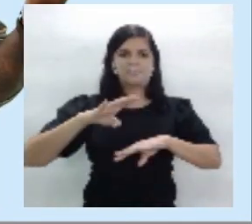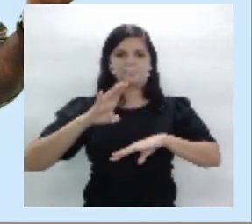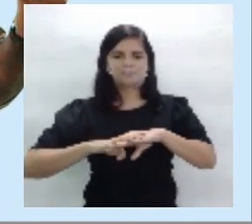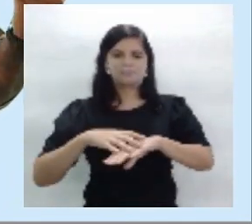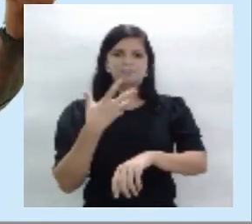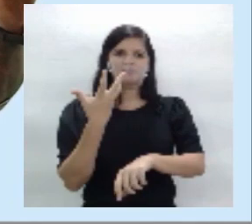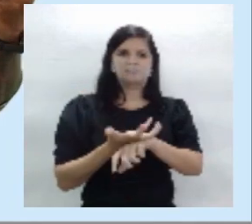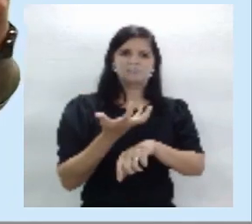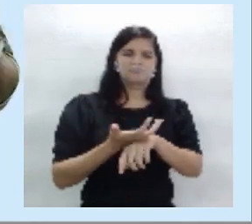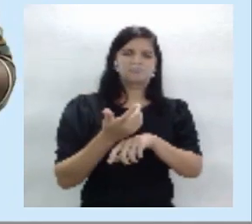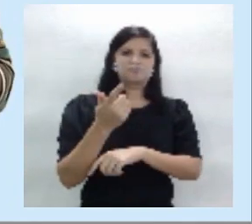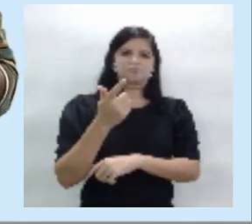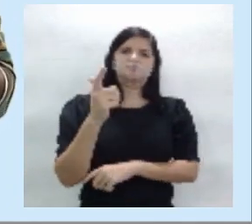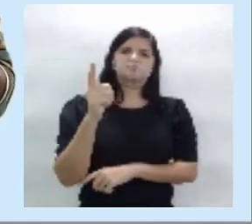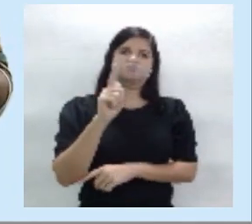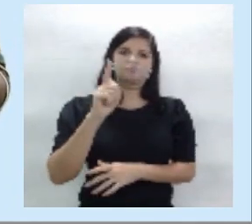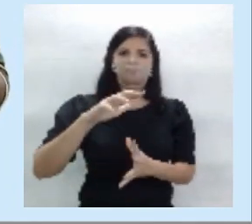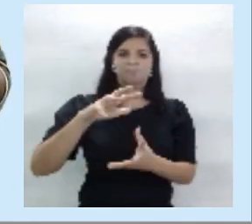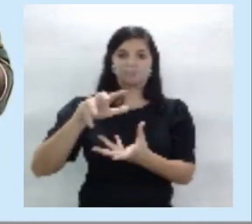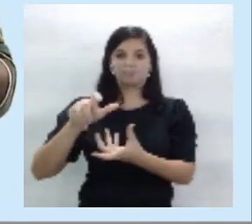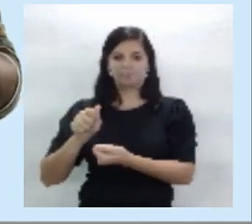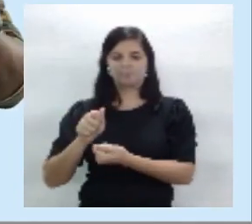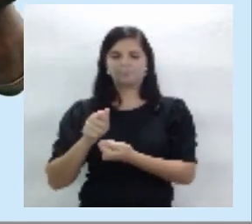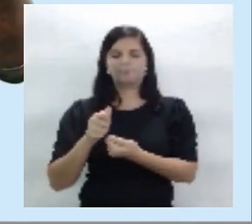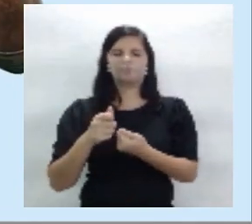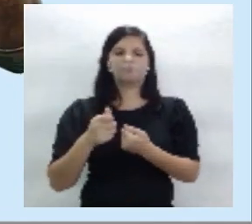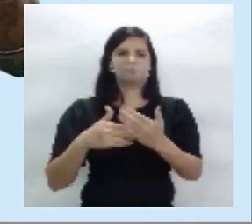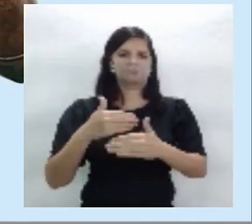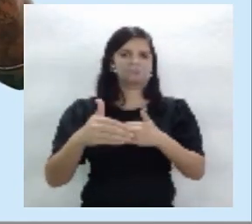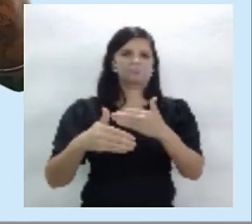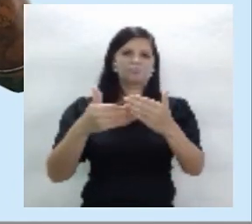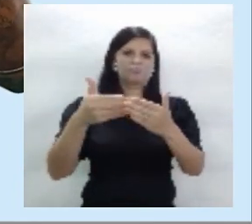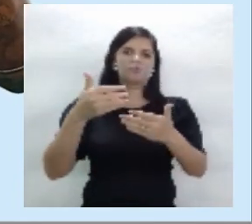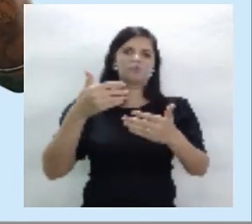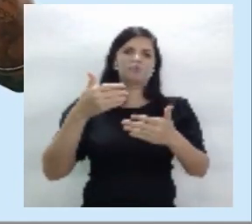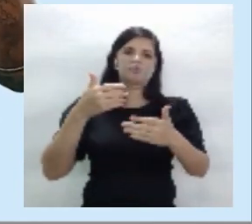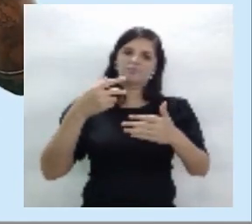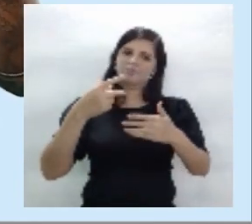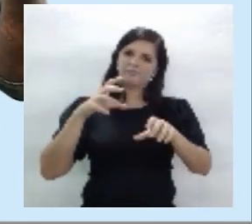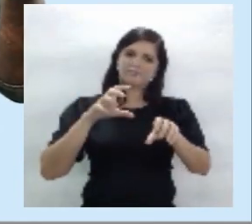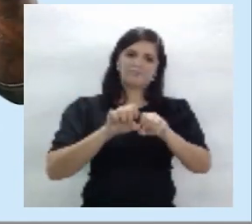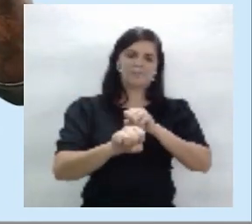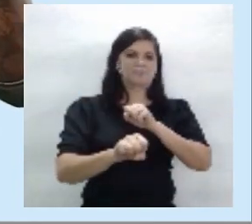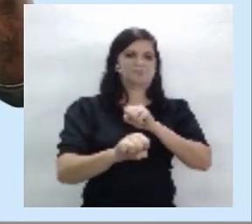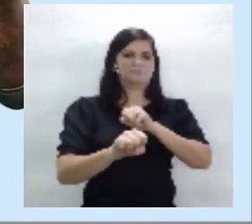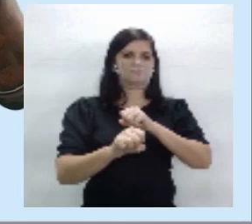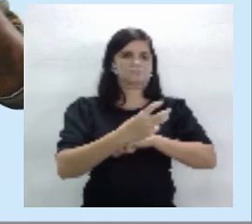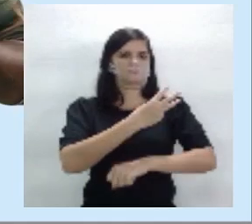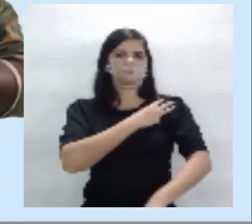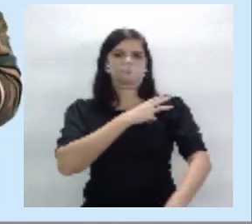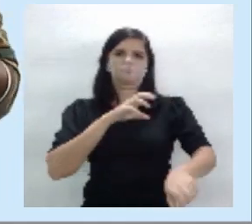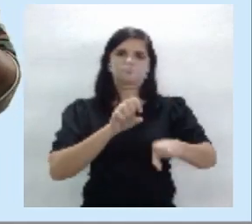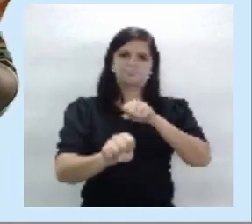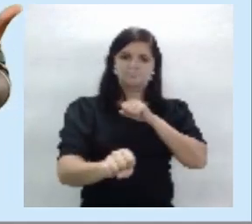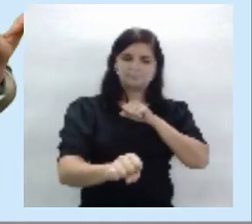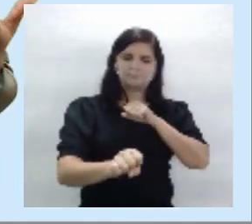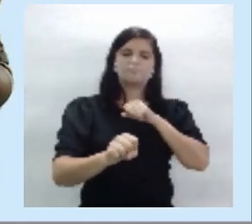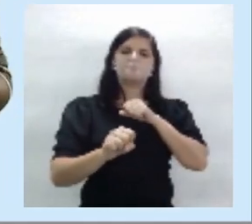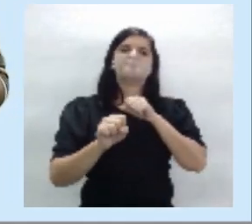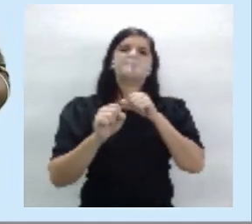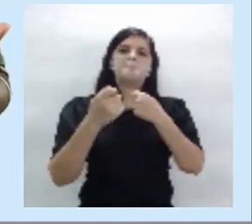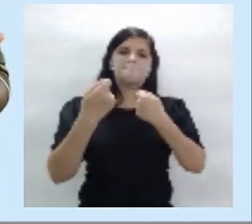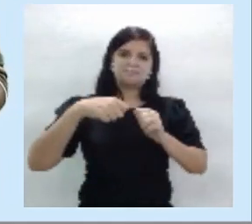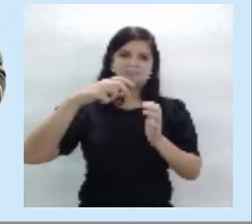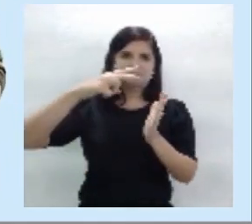disciplina de geografia, ela vai acontecer ao longo de toda a formação de vocês. Então é interessante que vocês saibam